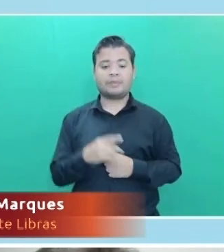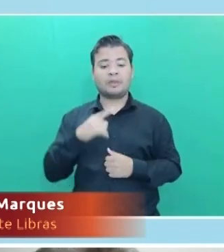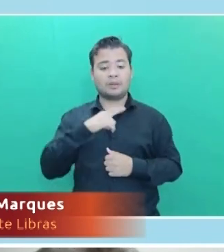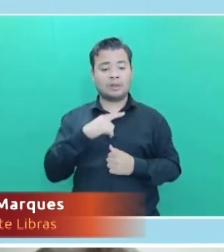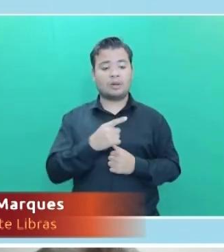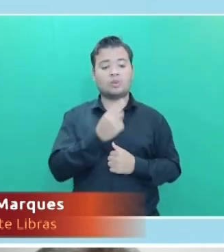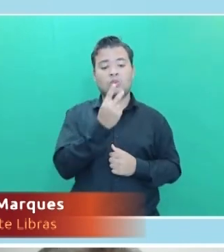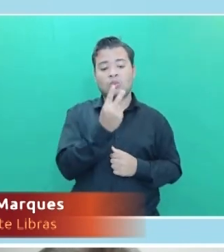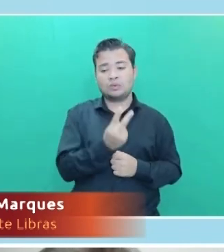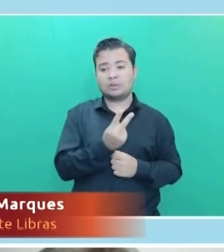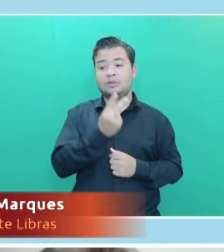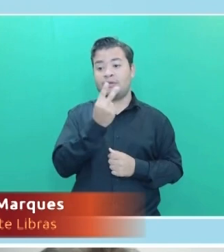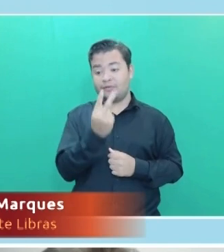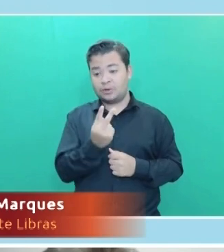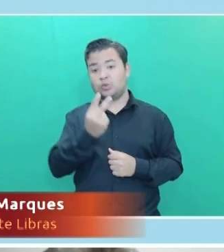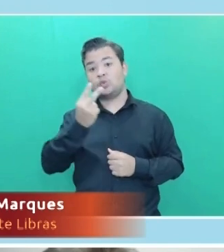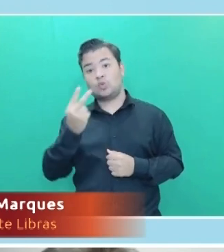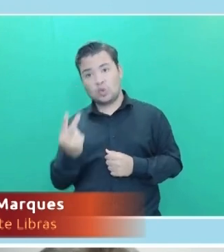222 municípios,